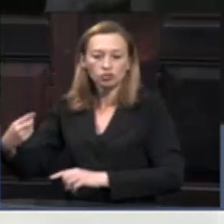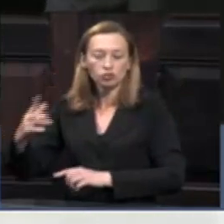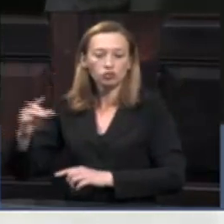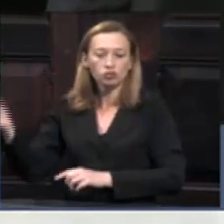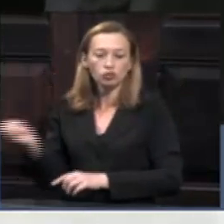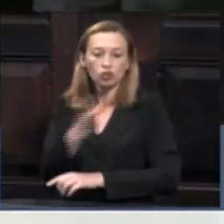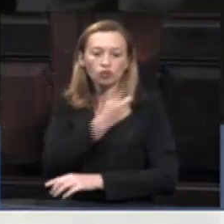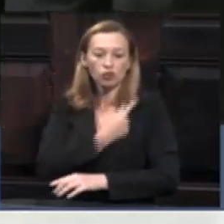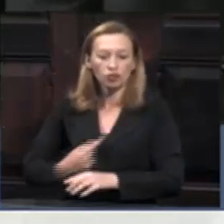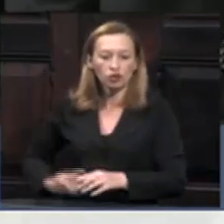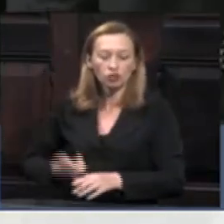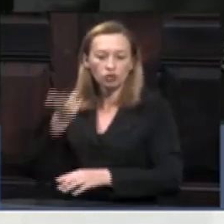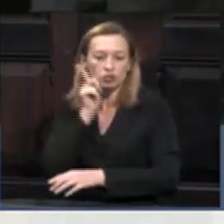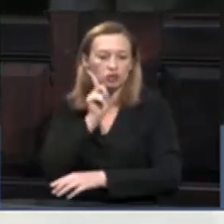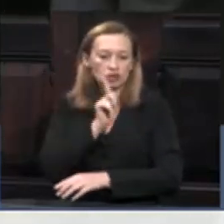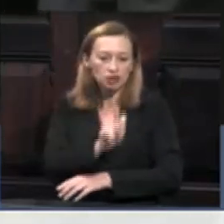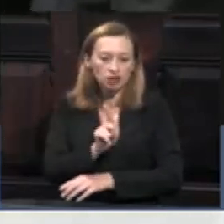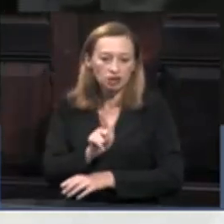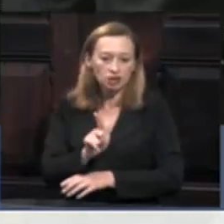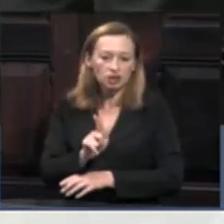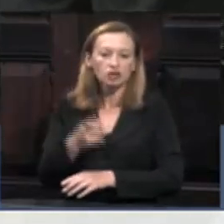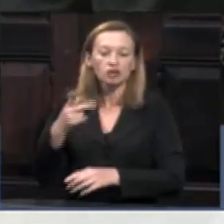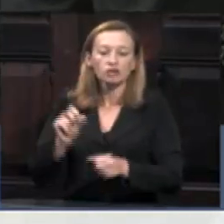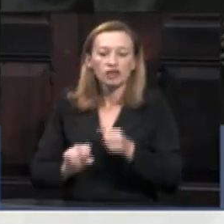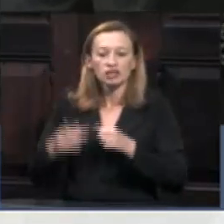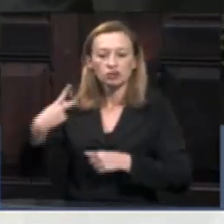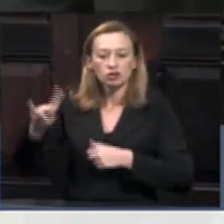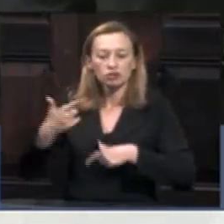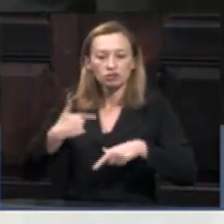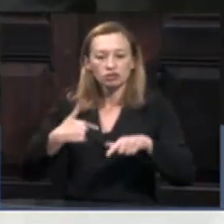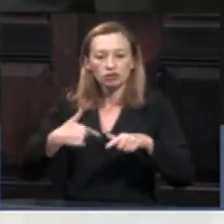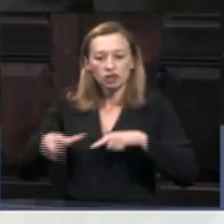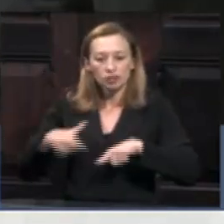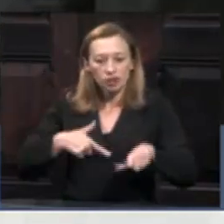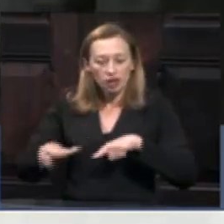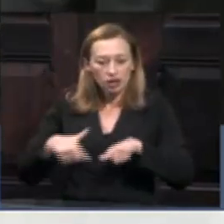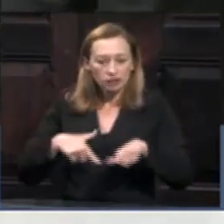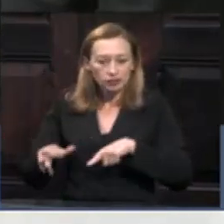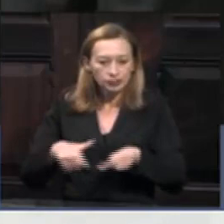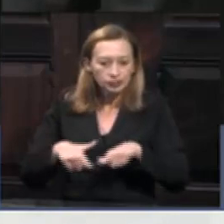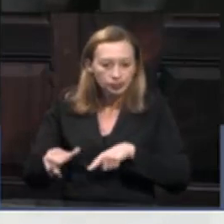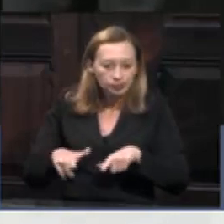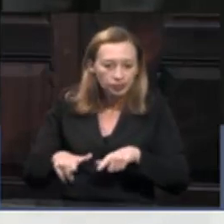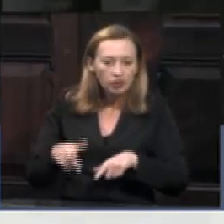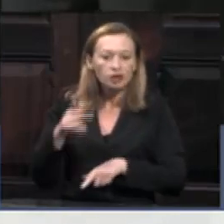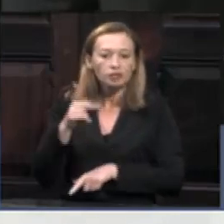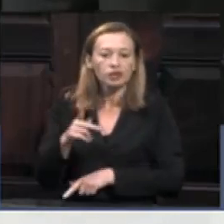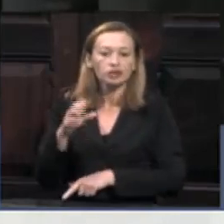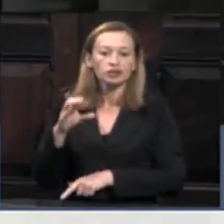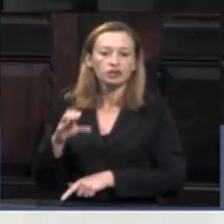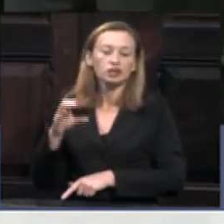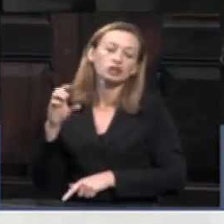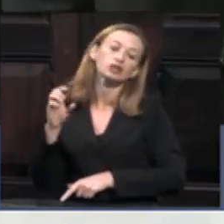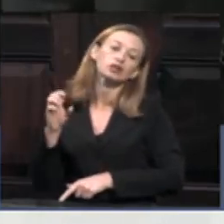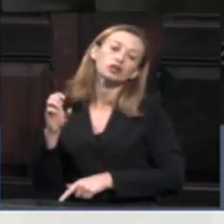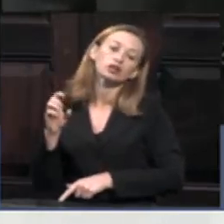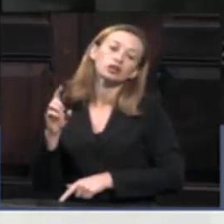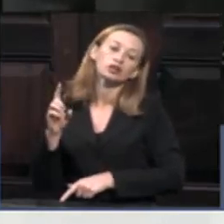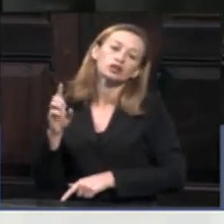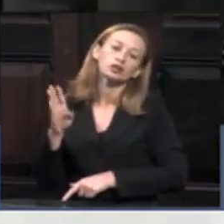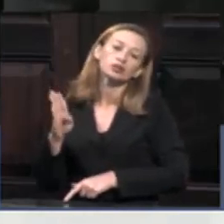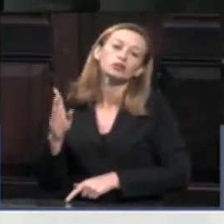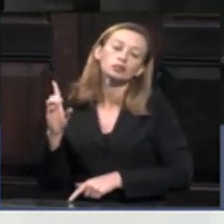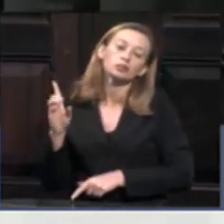conseguir fazer a sua gestão. Então, o PCdoB